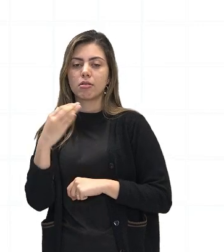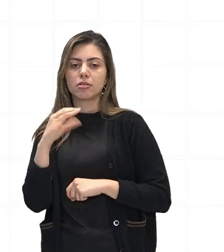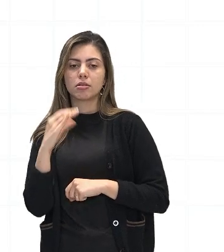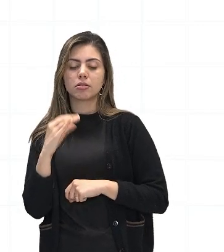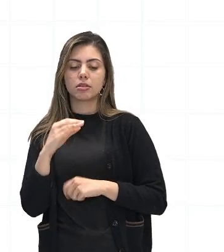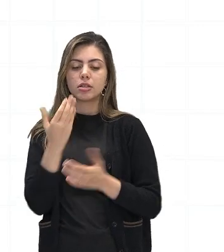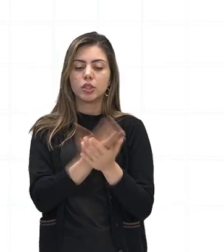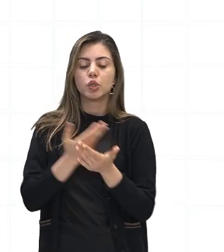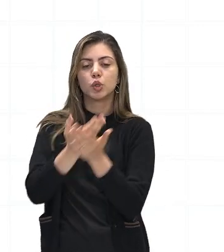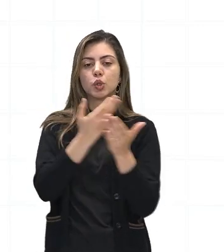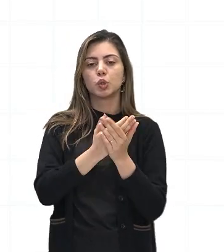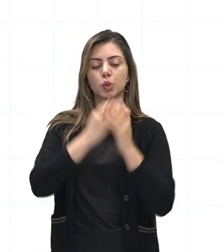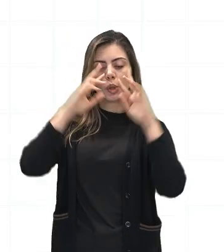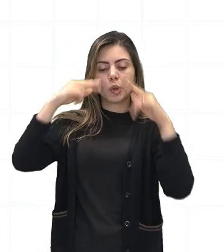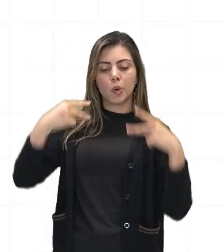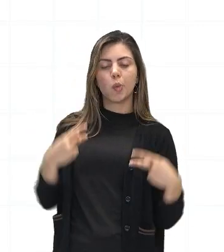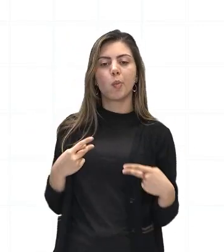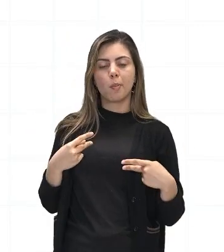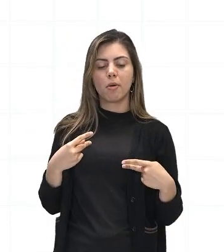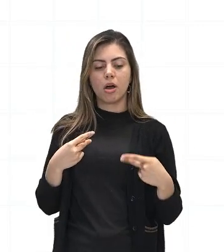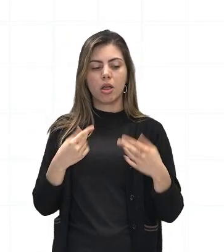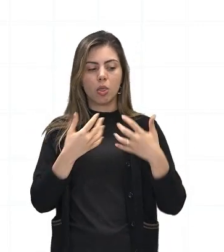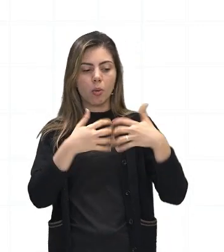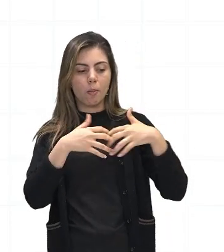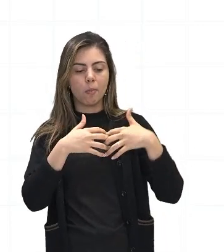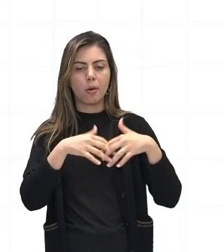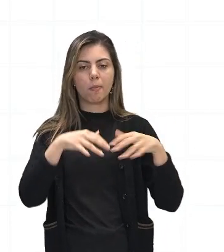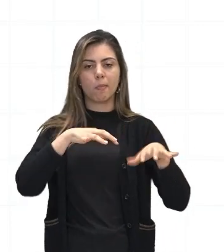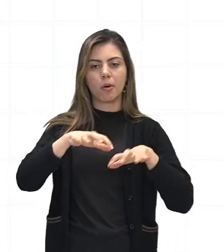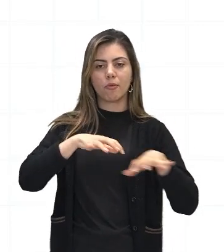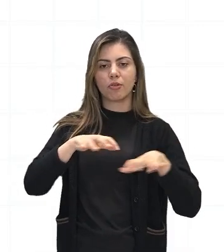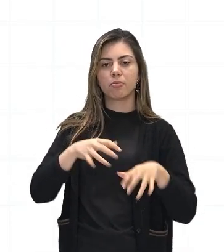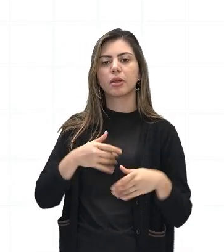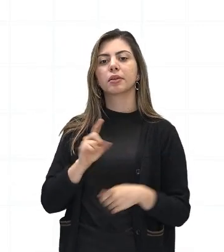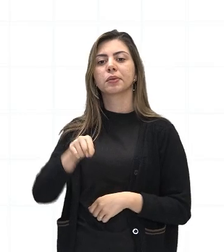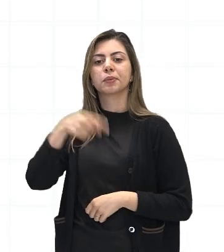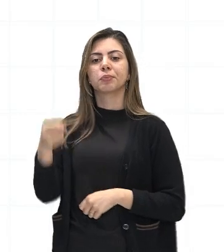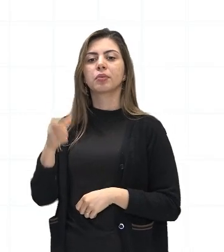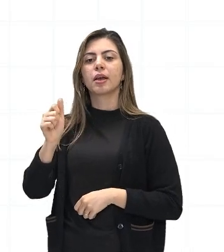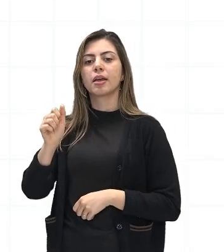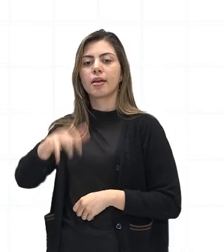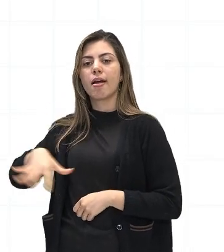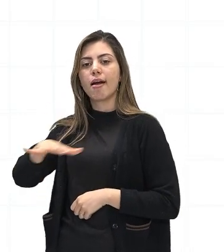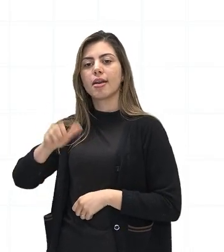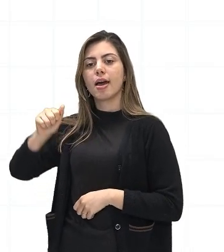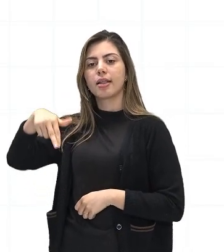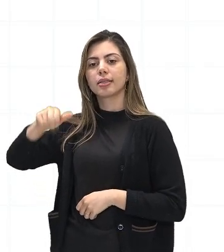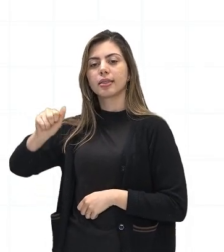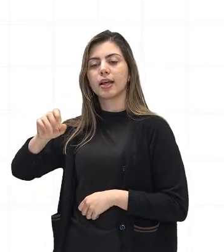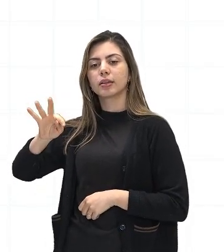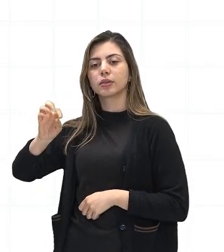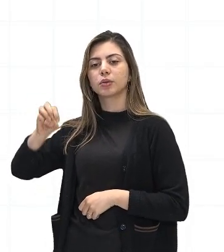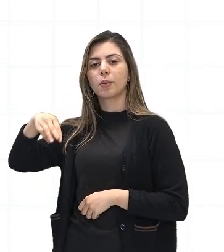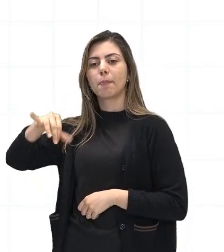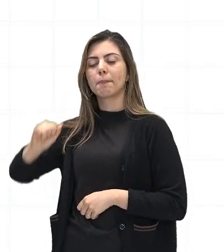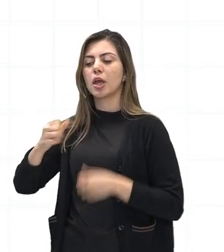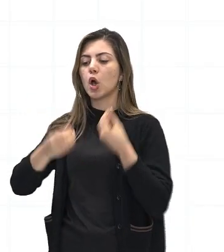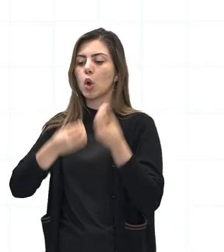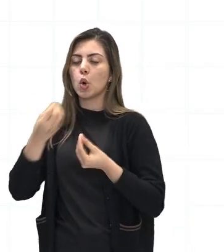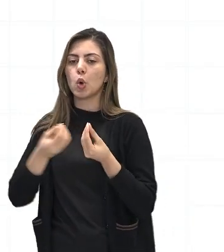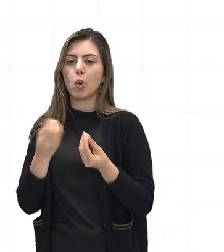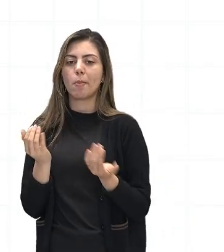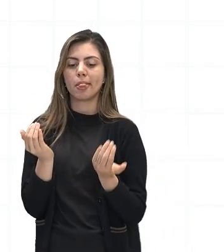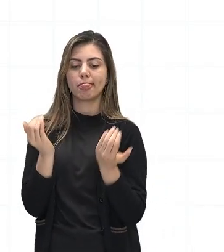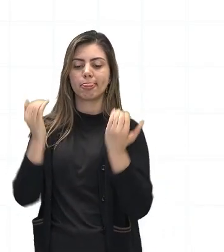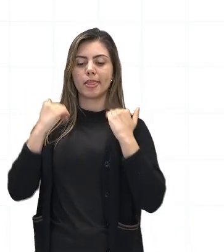a anatomia é o estudo, né, da forma do organismo, como é que o organismo, a anatomia, como é que é a